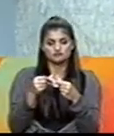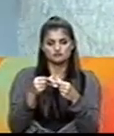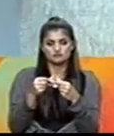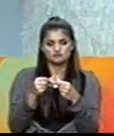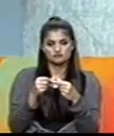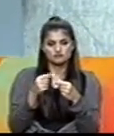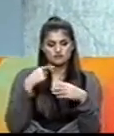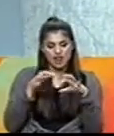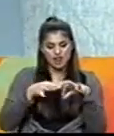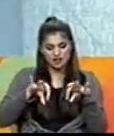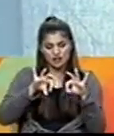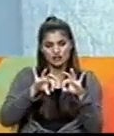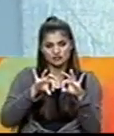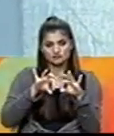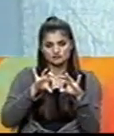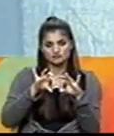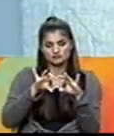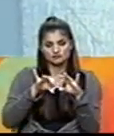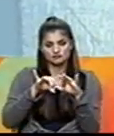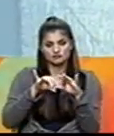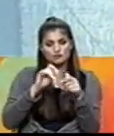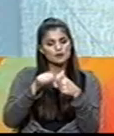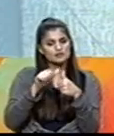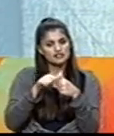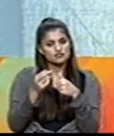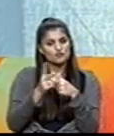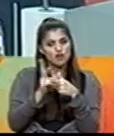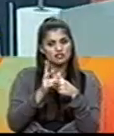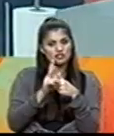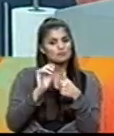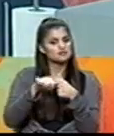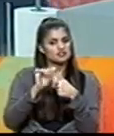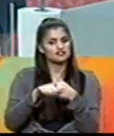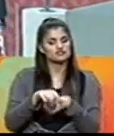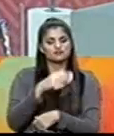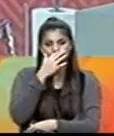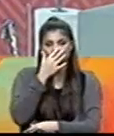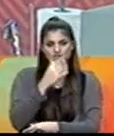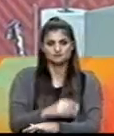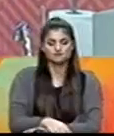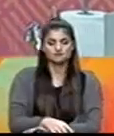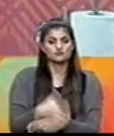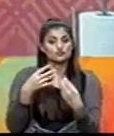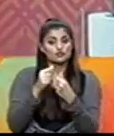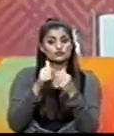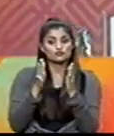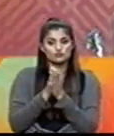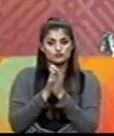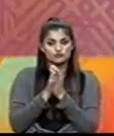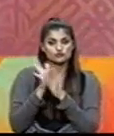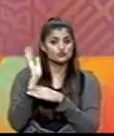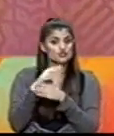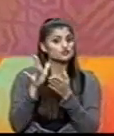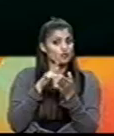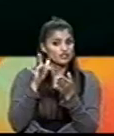alheira? É para a alheira? Ou é para as batatas? É para as batatas. Ah! Então vamos juntar isto tudo. Ah, trouxeste um livrinho?